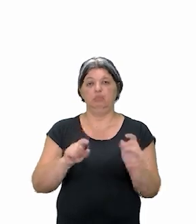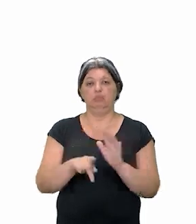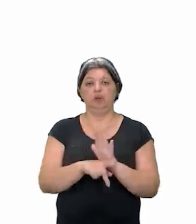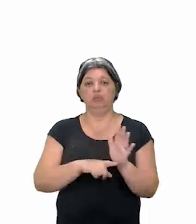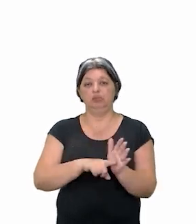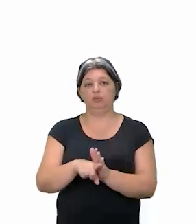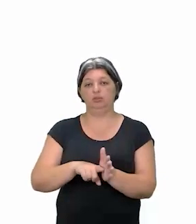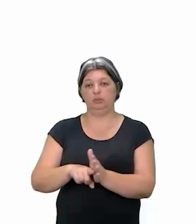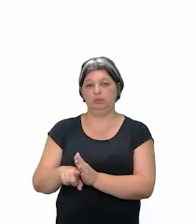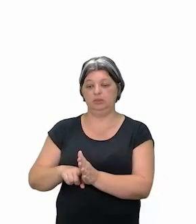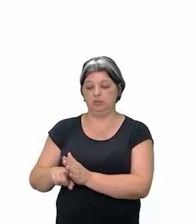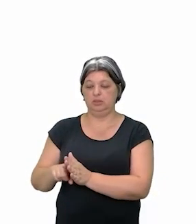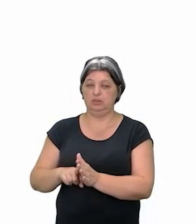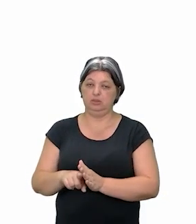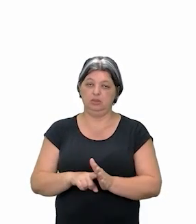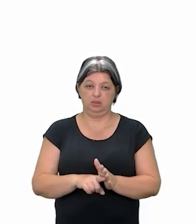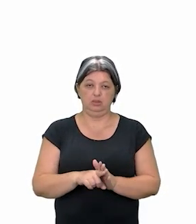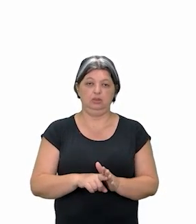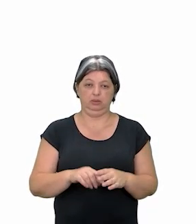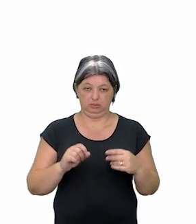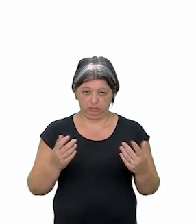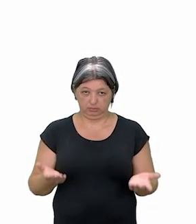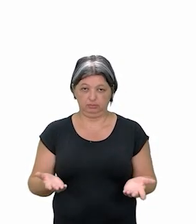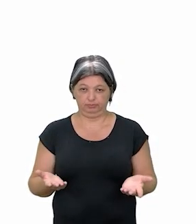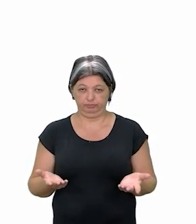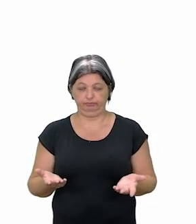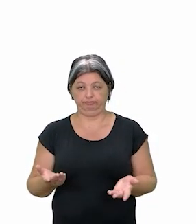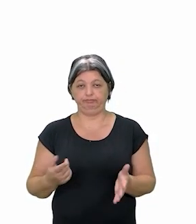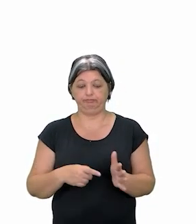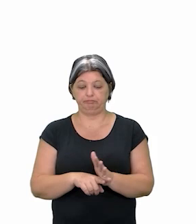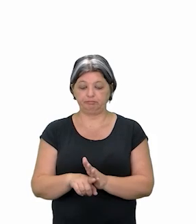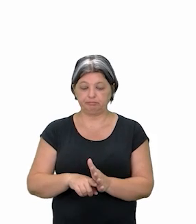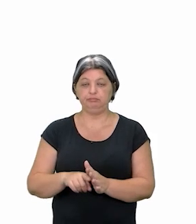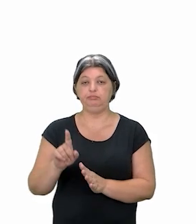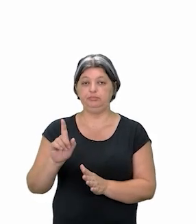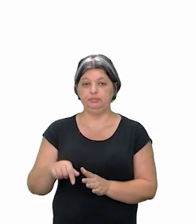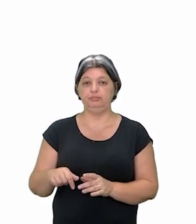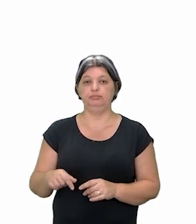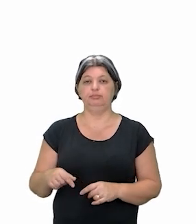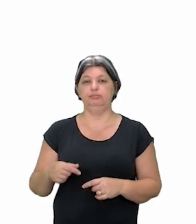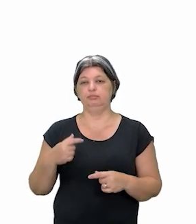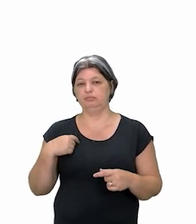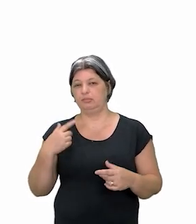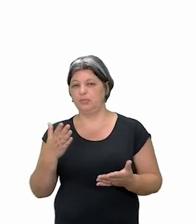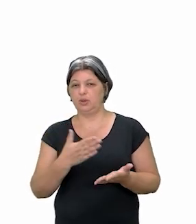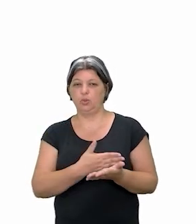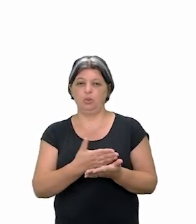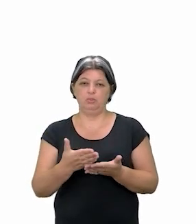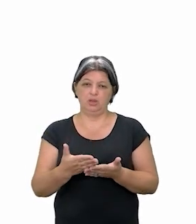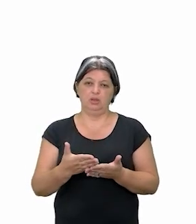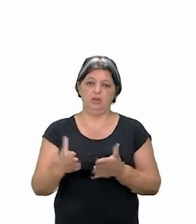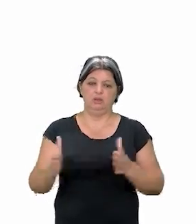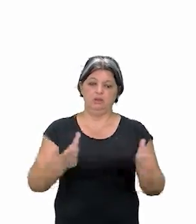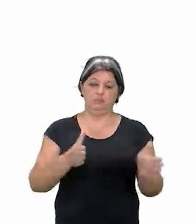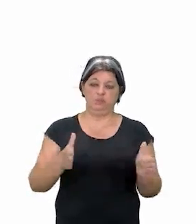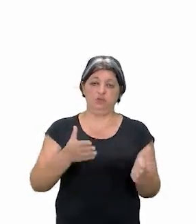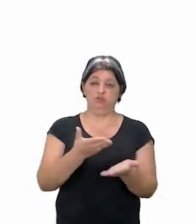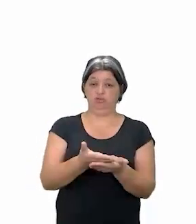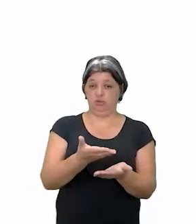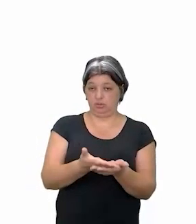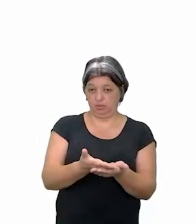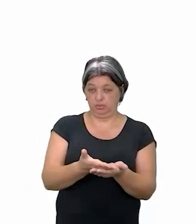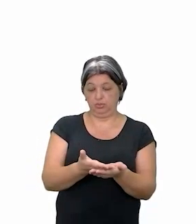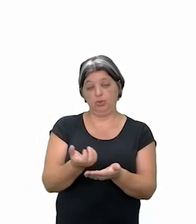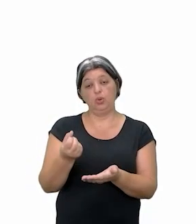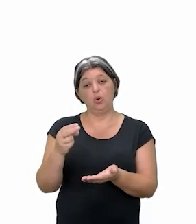diagnóstica, né? O que é essa avaliação diagnóstica? Ela sempre ali, geralmente, está no início de um período letivo, ou quando a gente